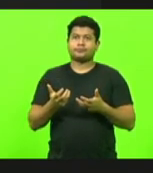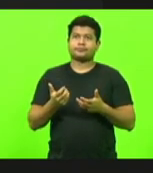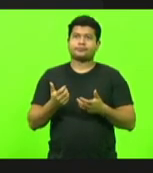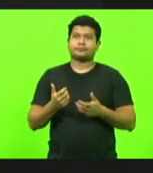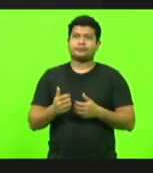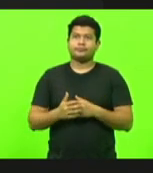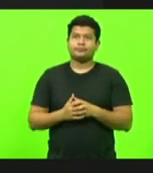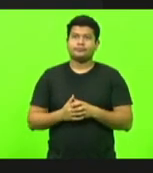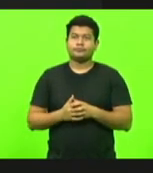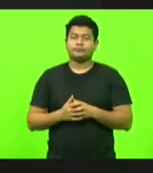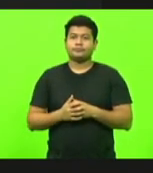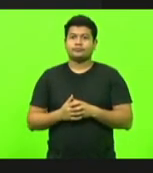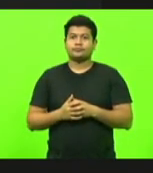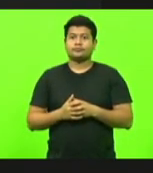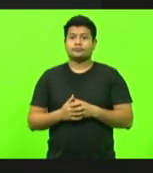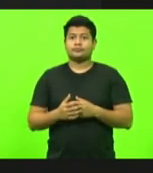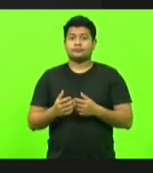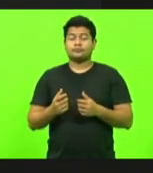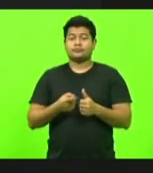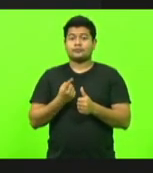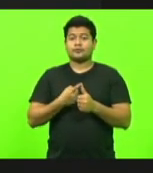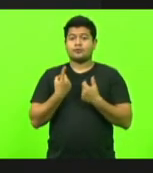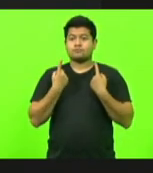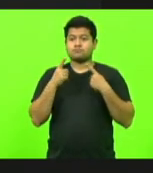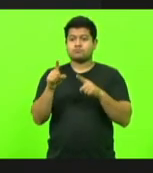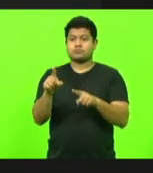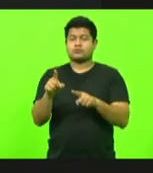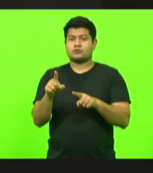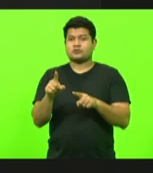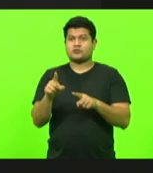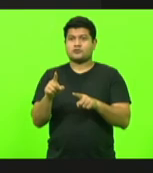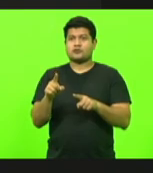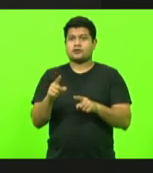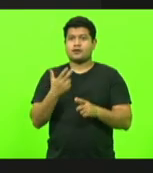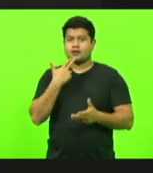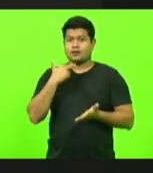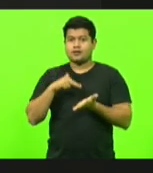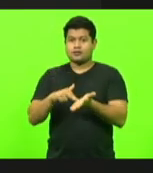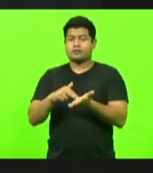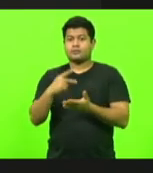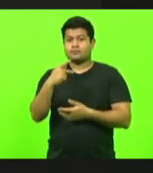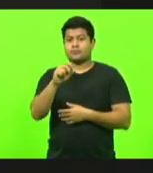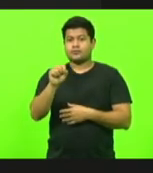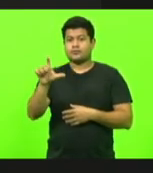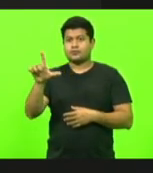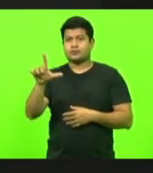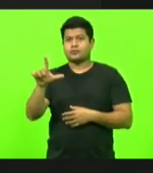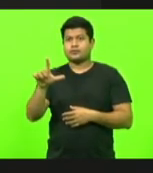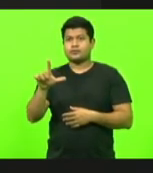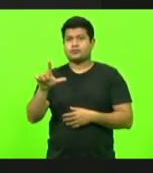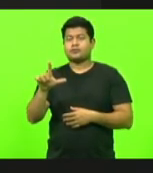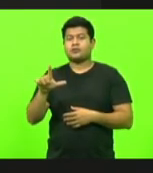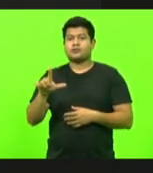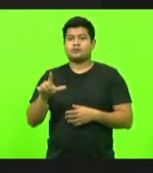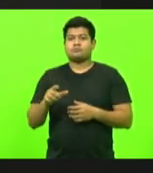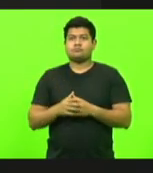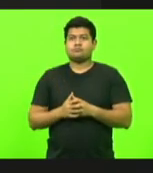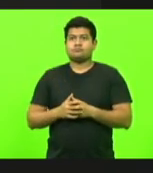primeiro, repudiar, né, essa carta que saiu aí do PSL, apesar de ser uma sigla